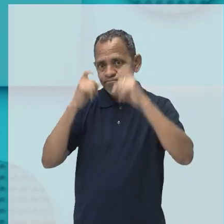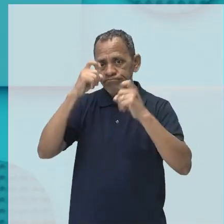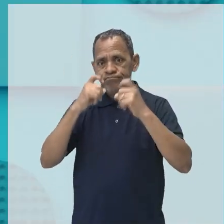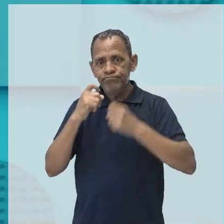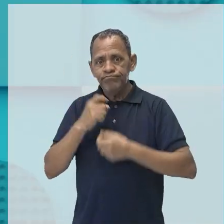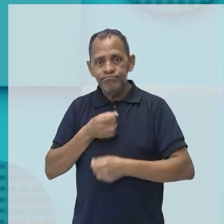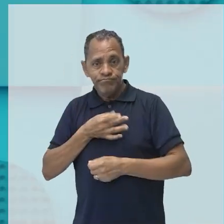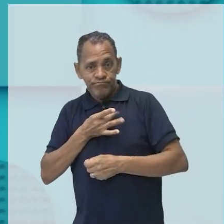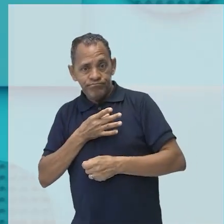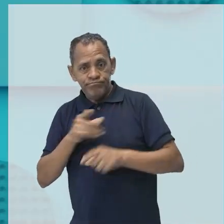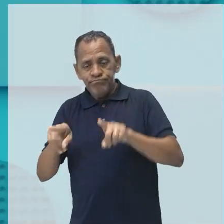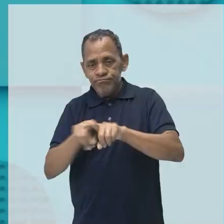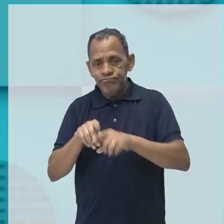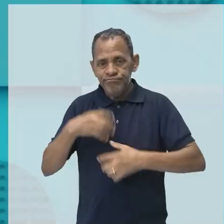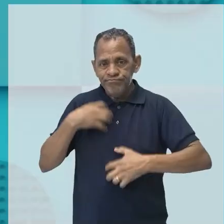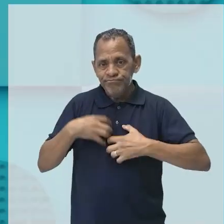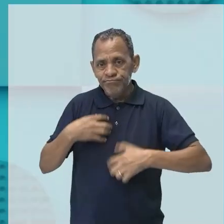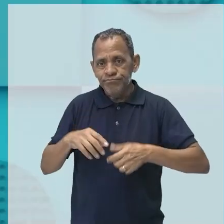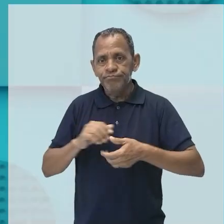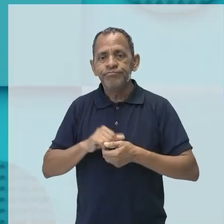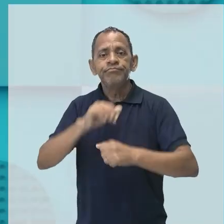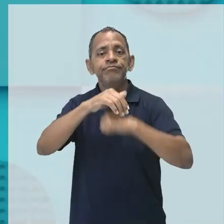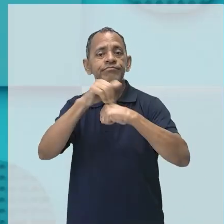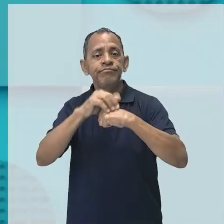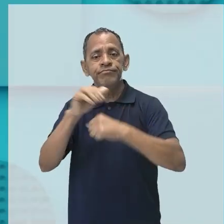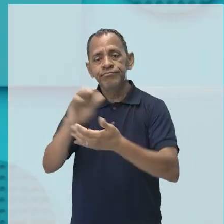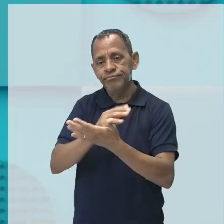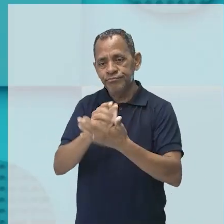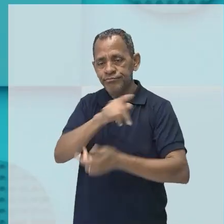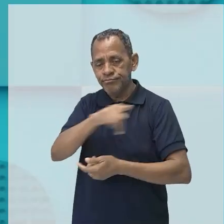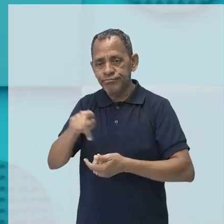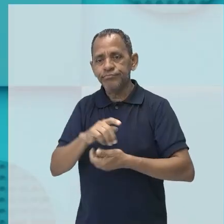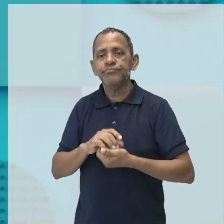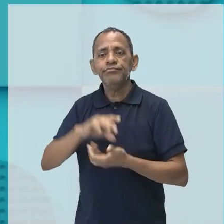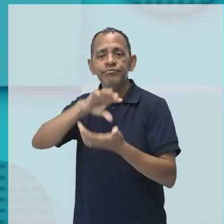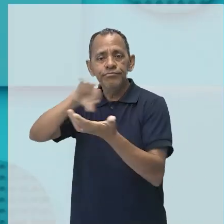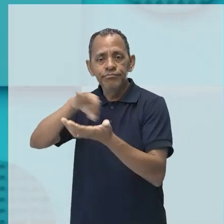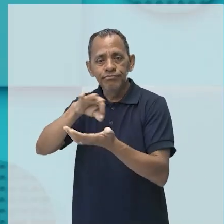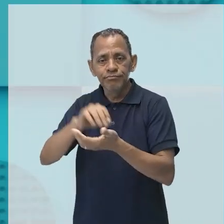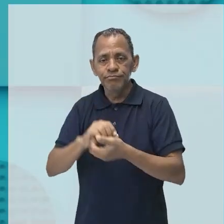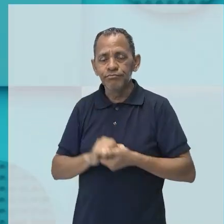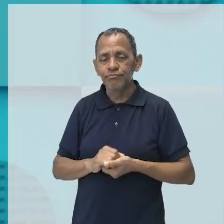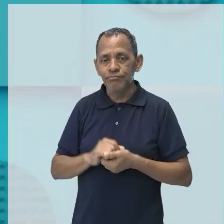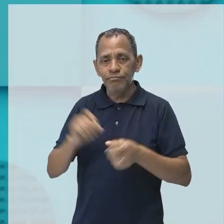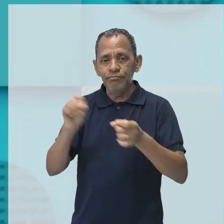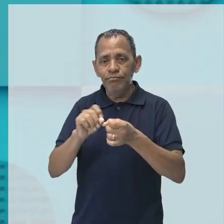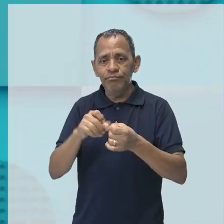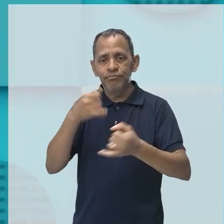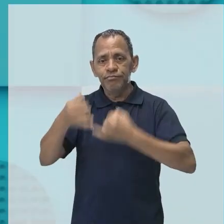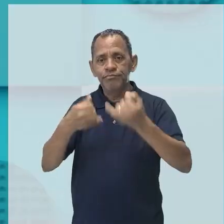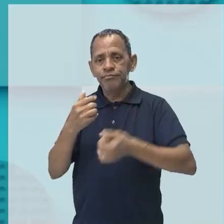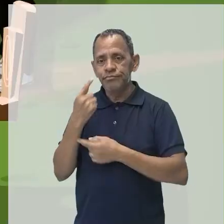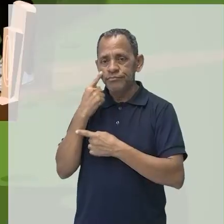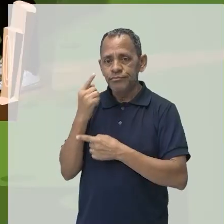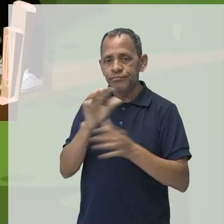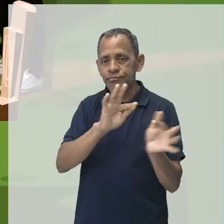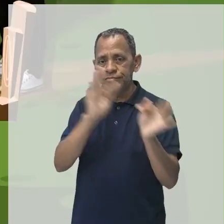horror. Então, nós chamamos alguns professores aqui do Centro de Mídia para fazer um jogo teatral. Vamos assisti-lo?